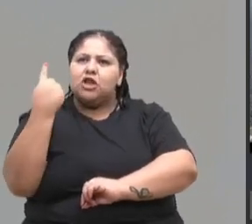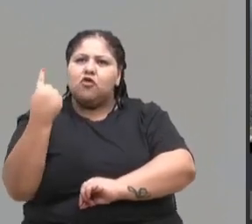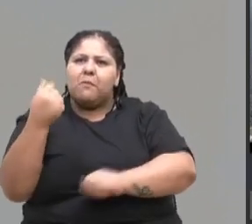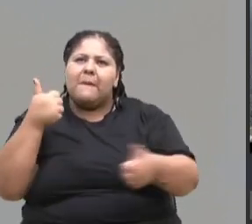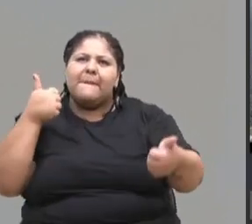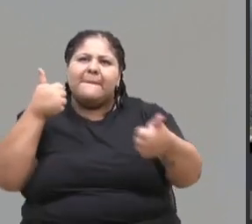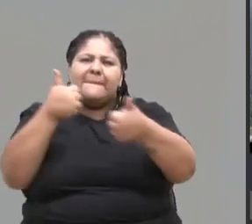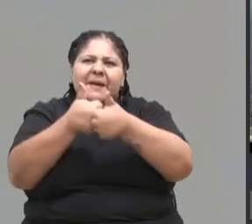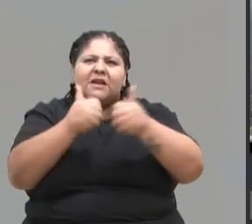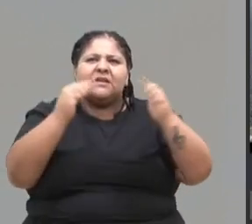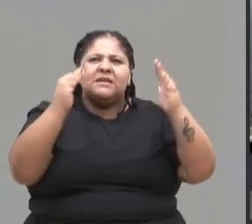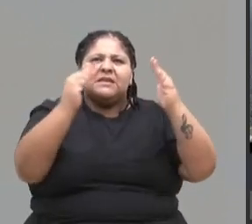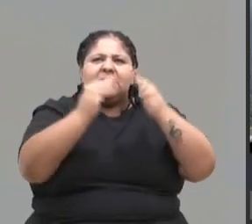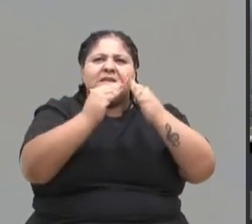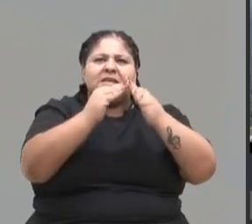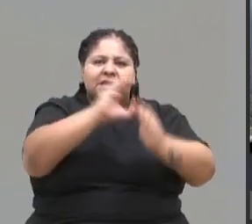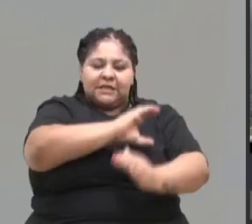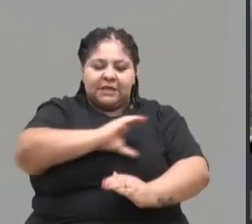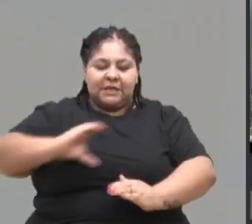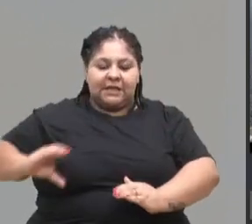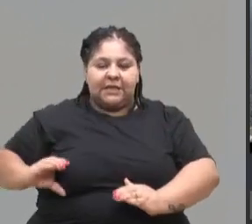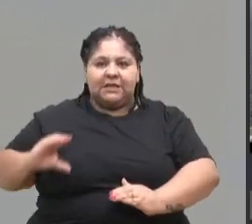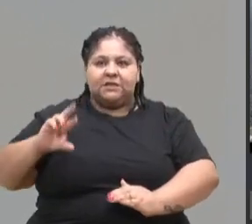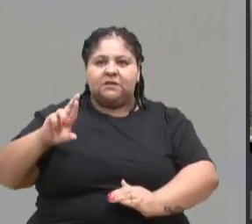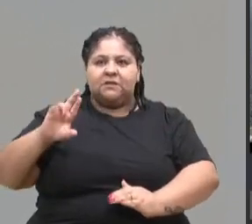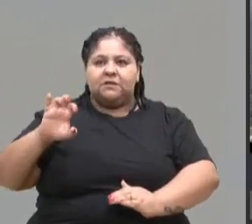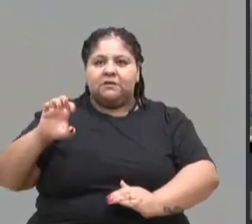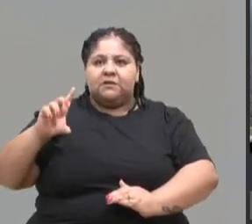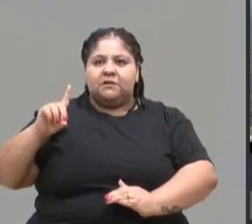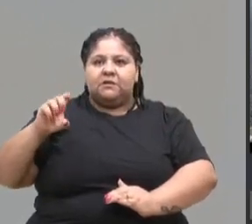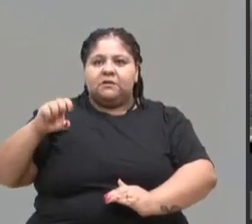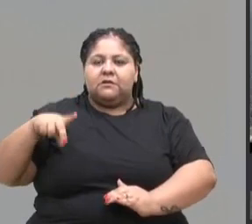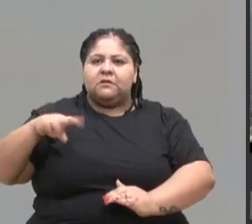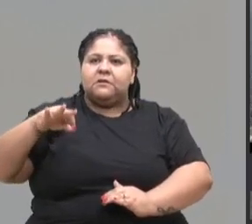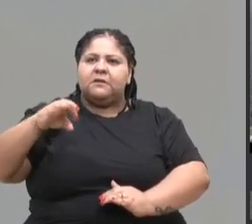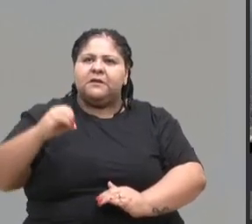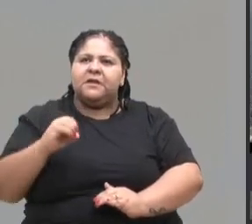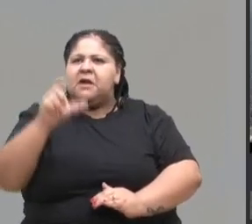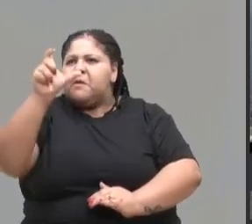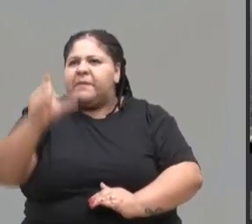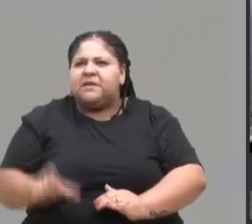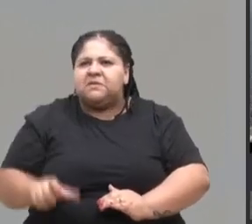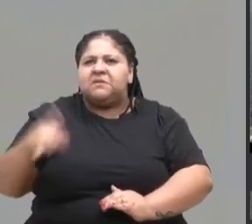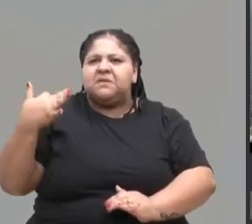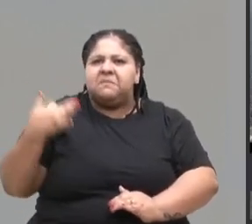Redentor. São lugares perigosos, pessoas se machucando, deficientes,